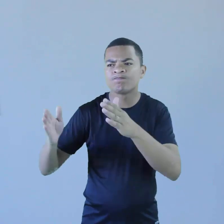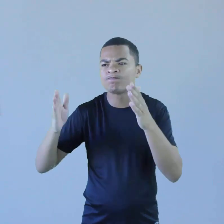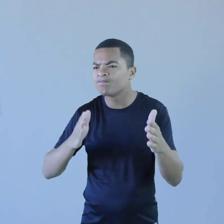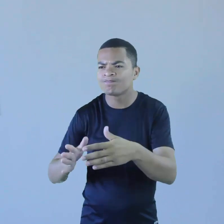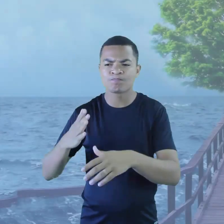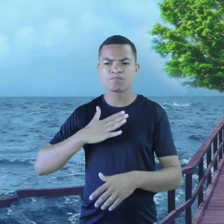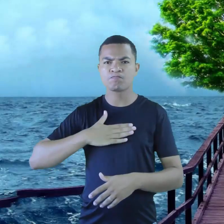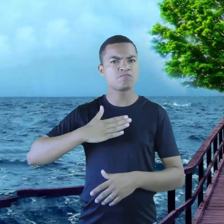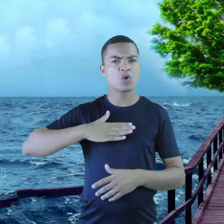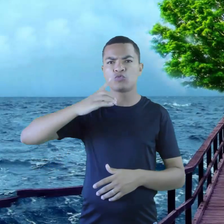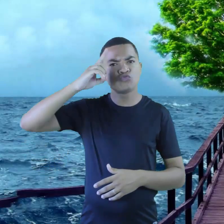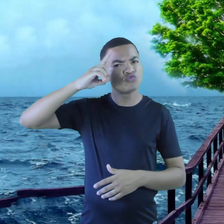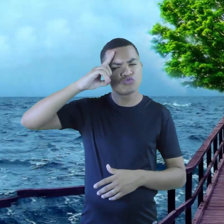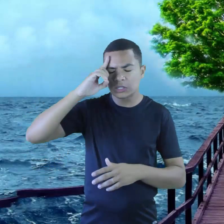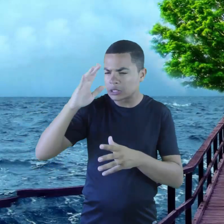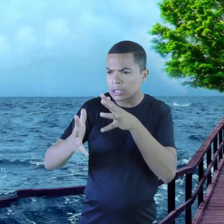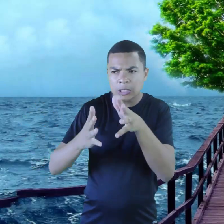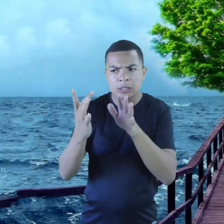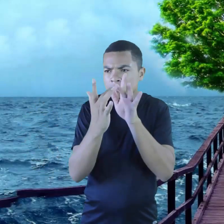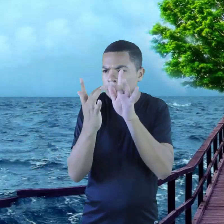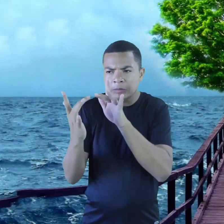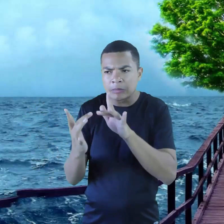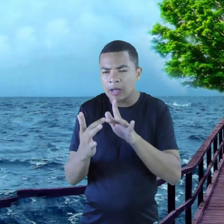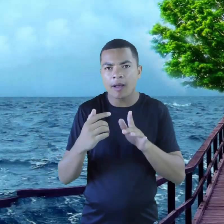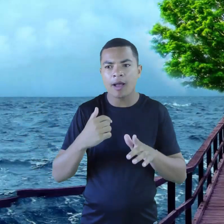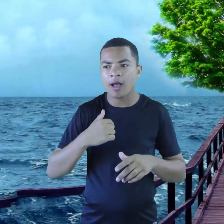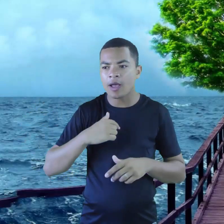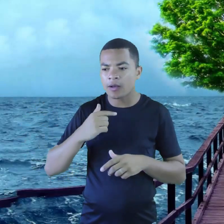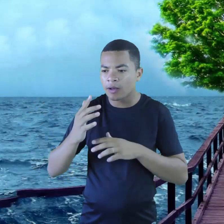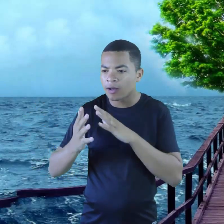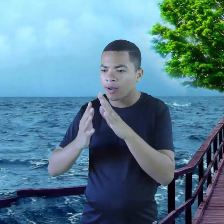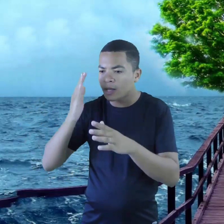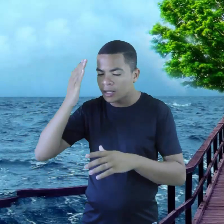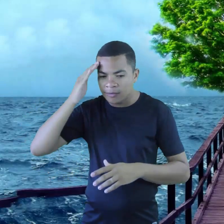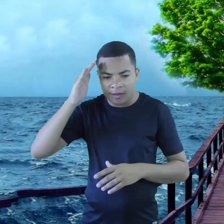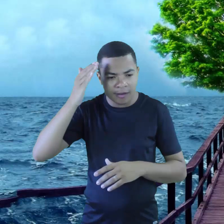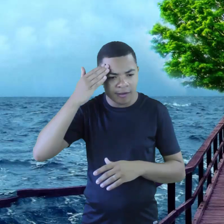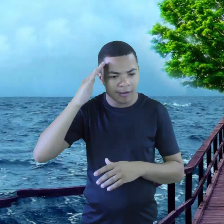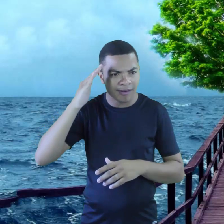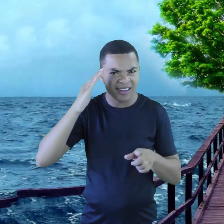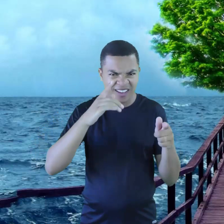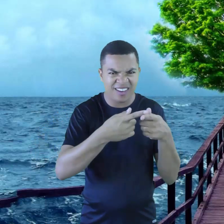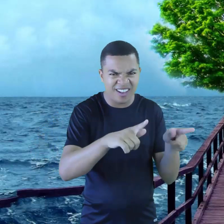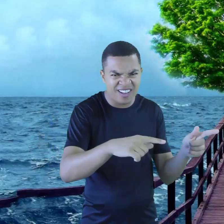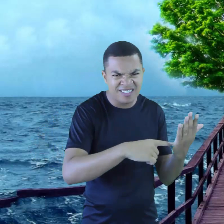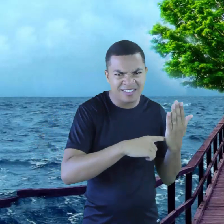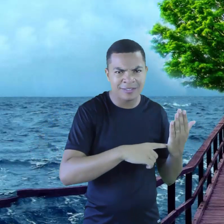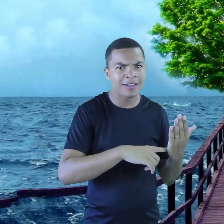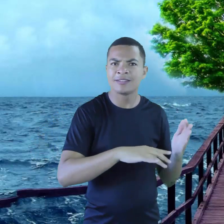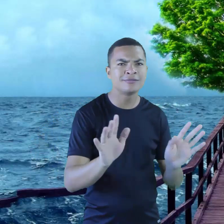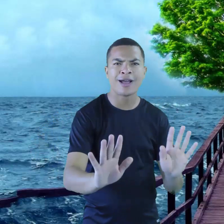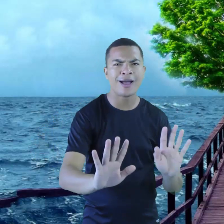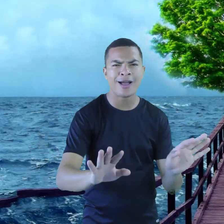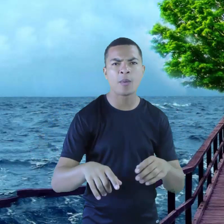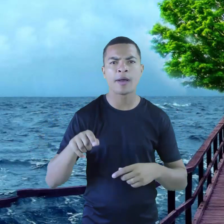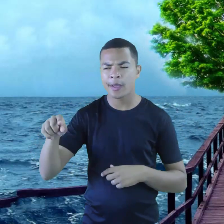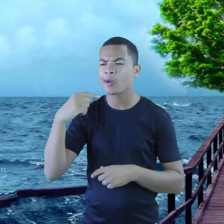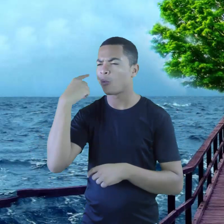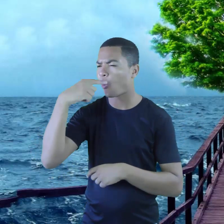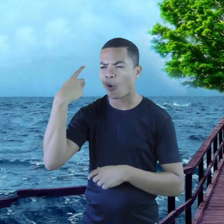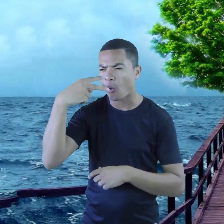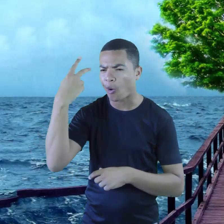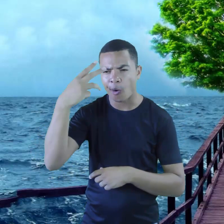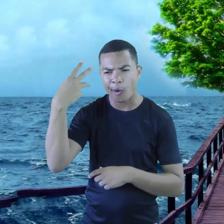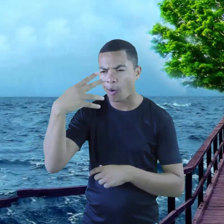apenas 6 meses. Agora nós podemos seguir 2 caminhos. Primeiro, passar 2, 3 anos fazendo cursos e